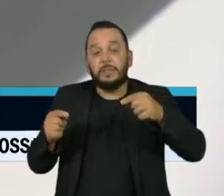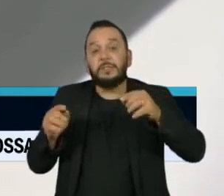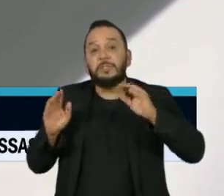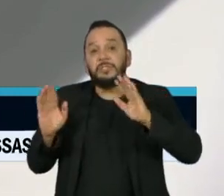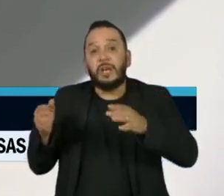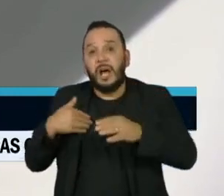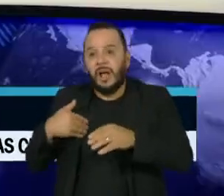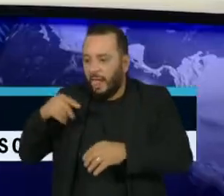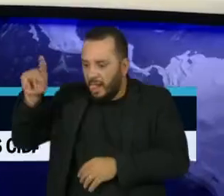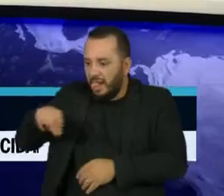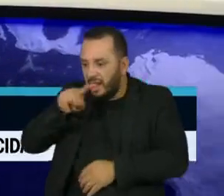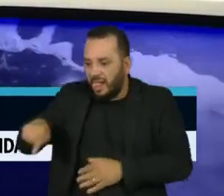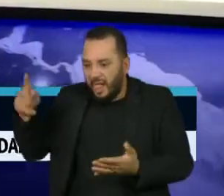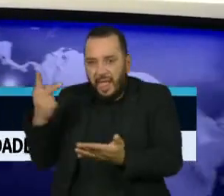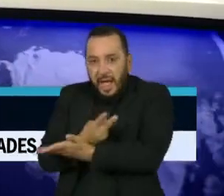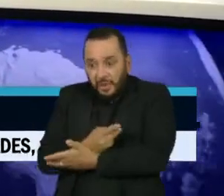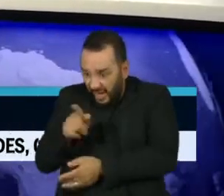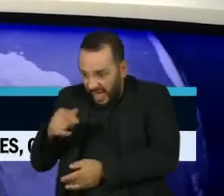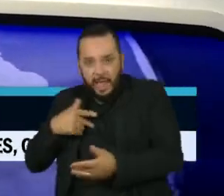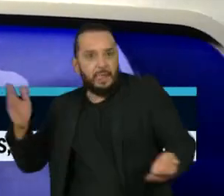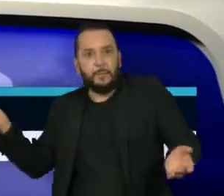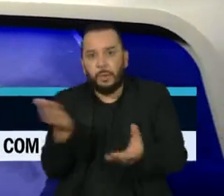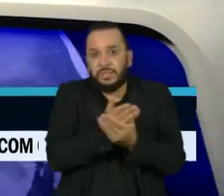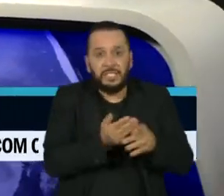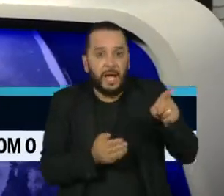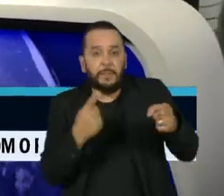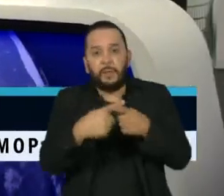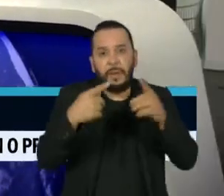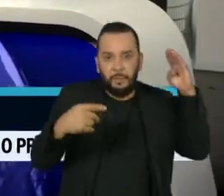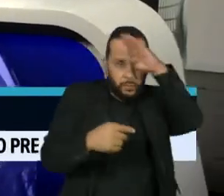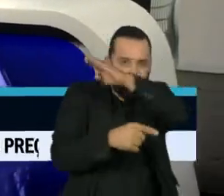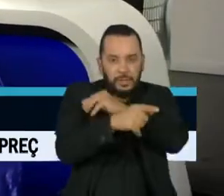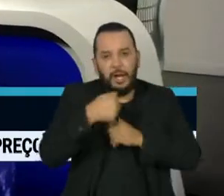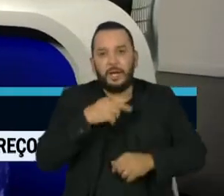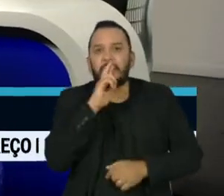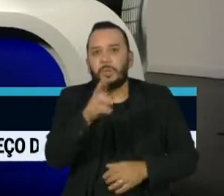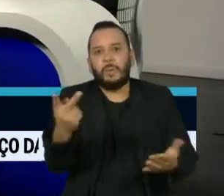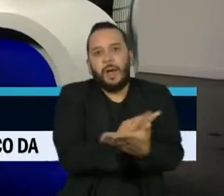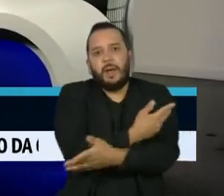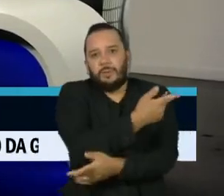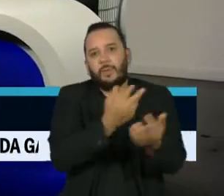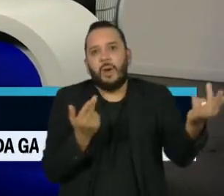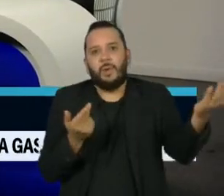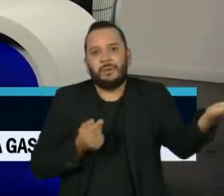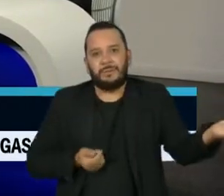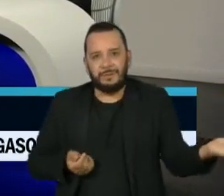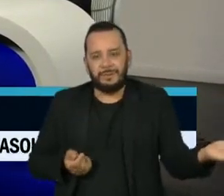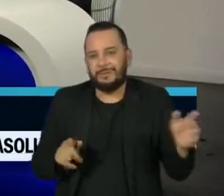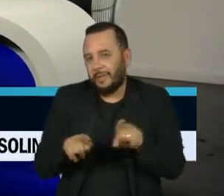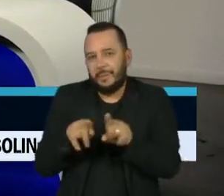várias questões. Guerra cultural é o que sobra para esse governo diante